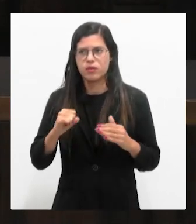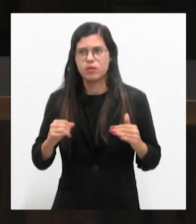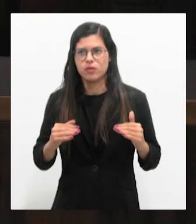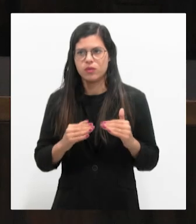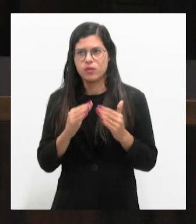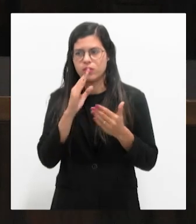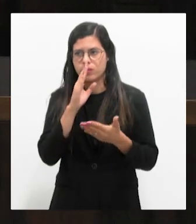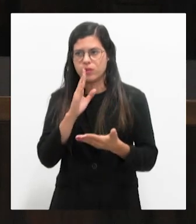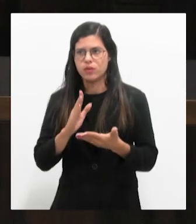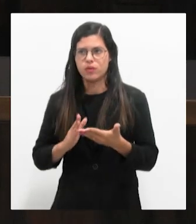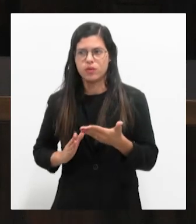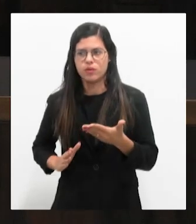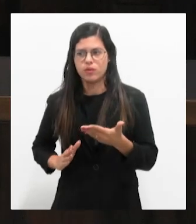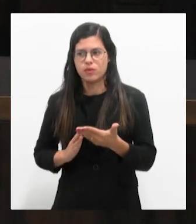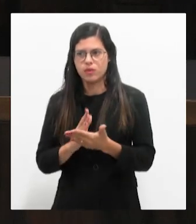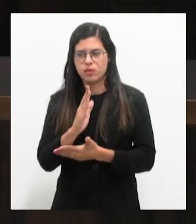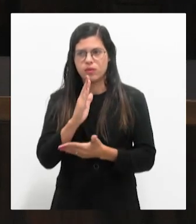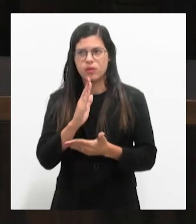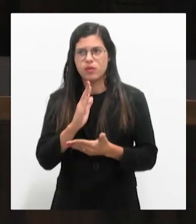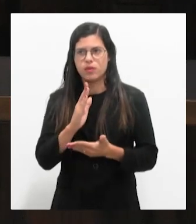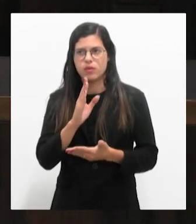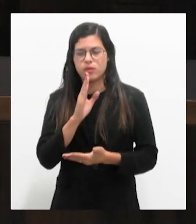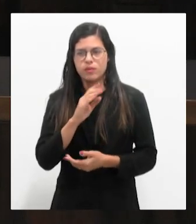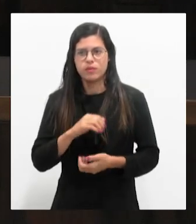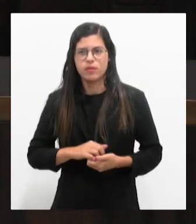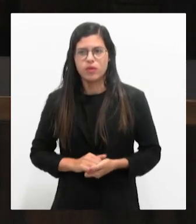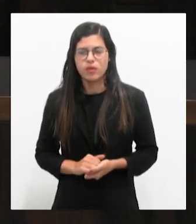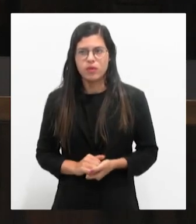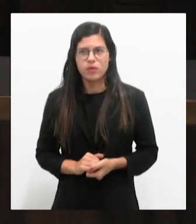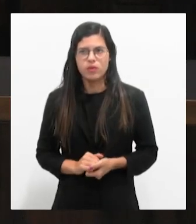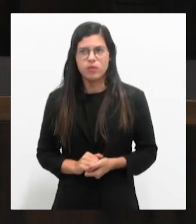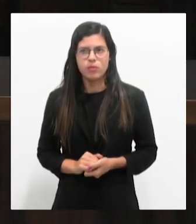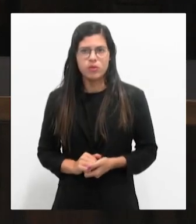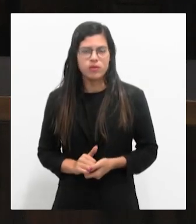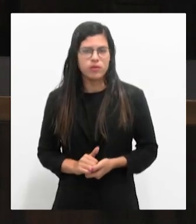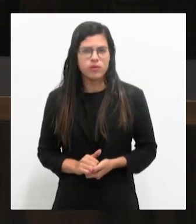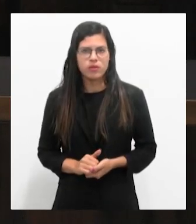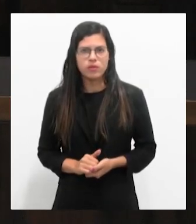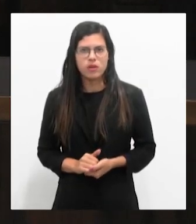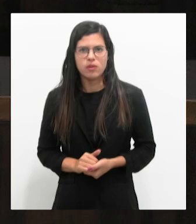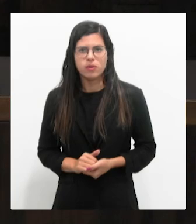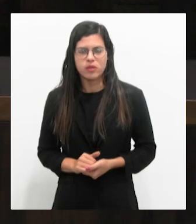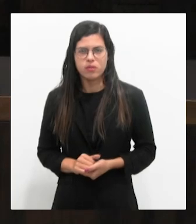que aprovam, permaneçam como estão. Aprovado, vai autógrafo.